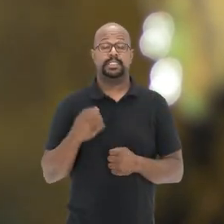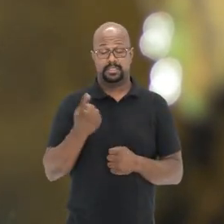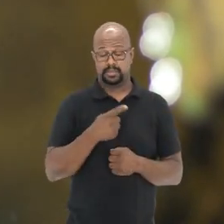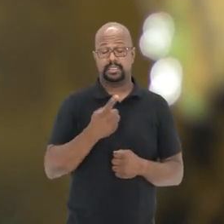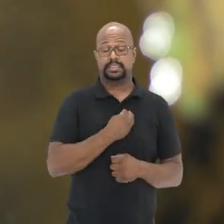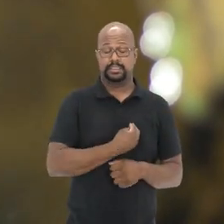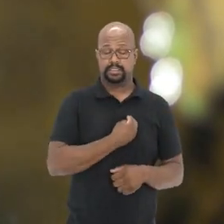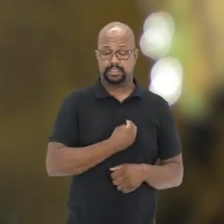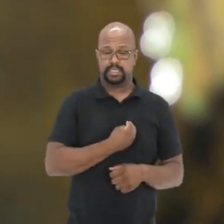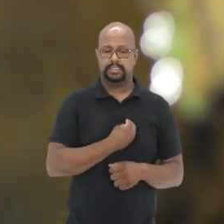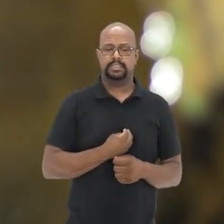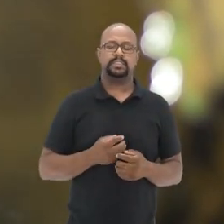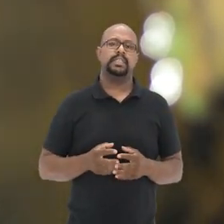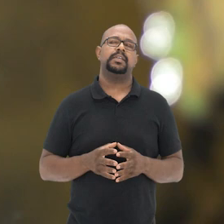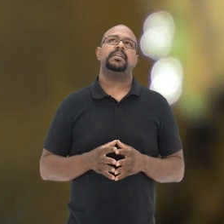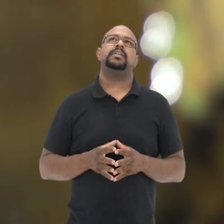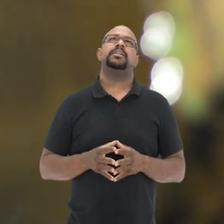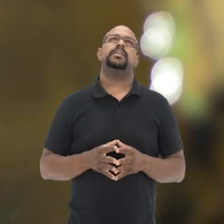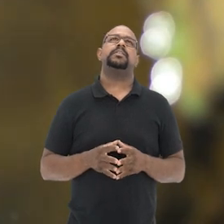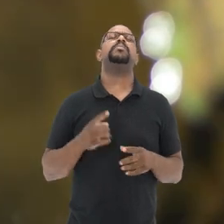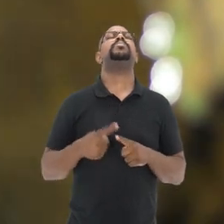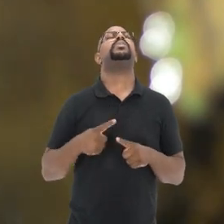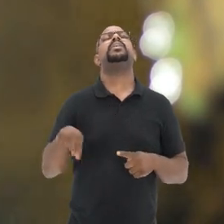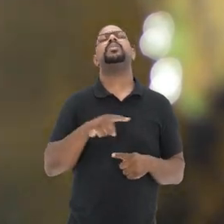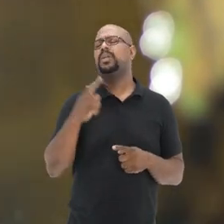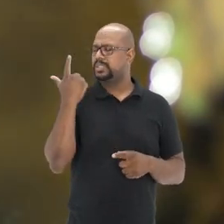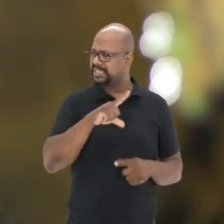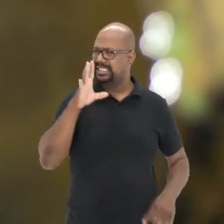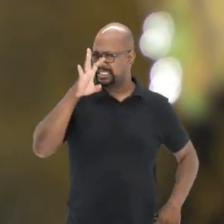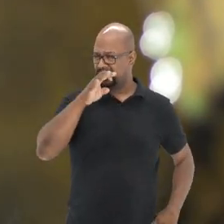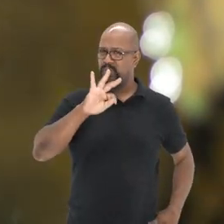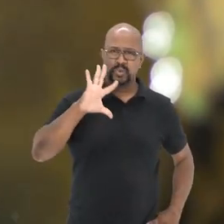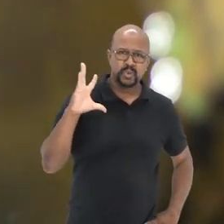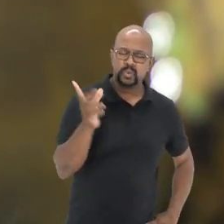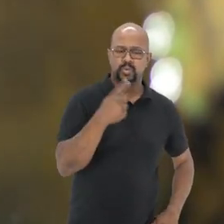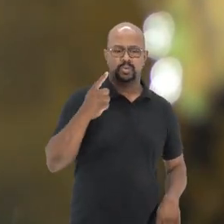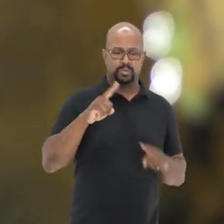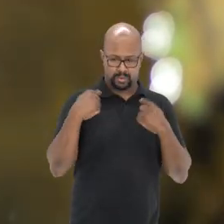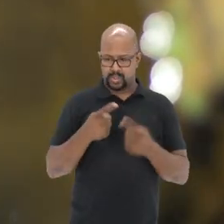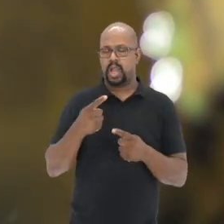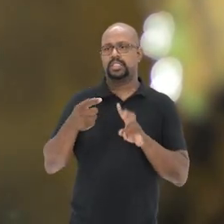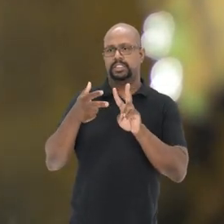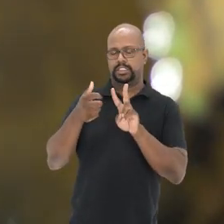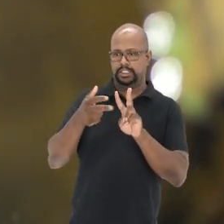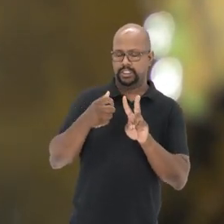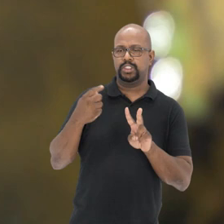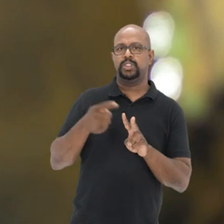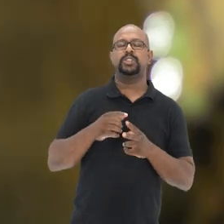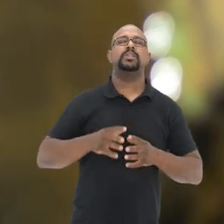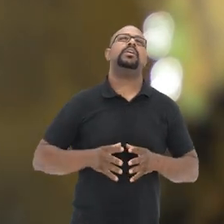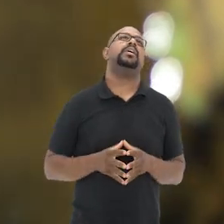A nossa existência, né? O porquê que nós conseguimos resistir tudo isso, nós indígenas, nós